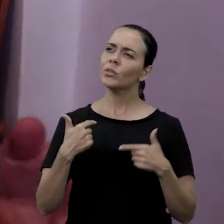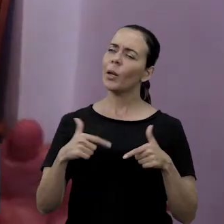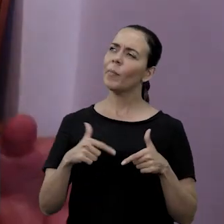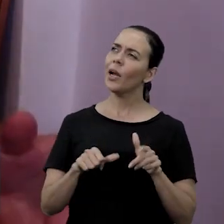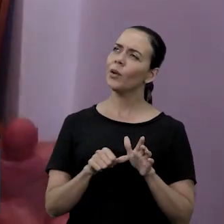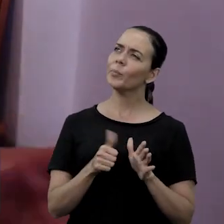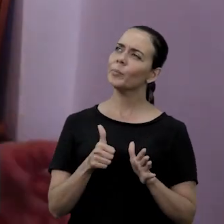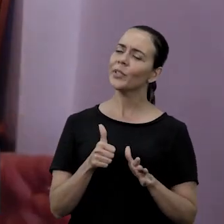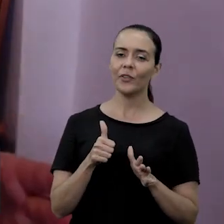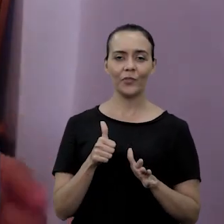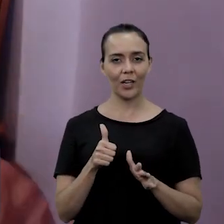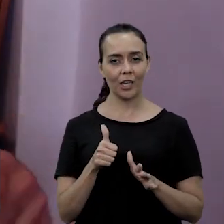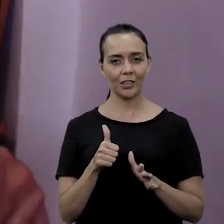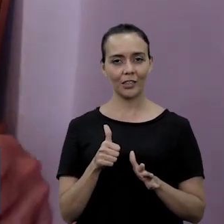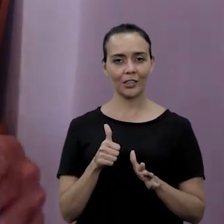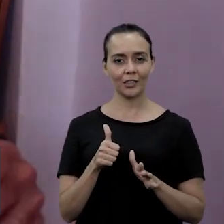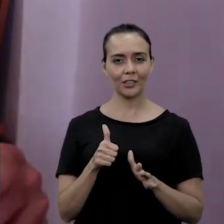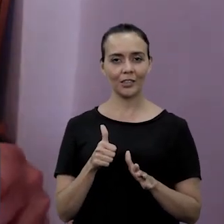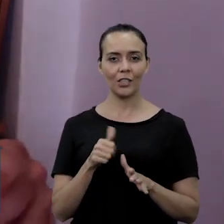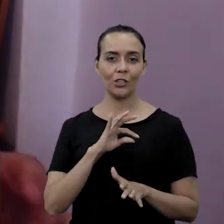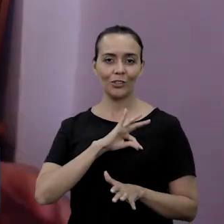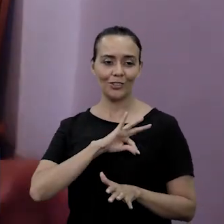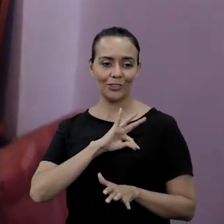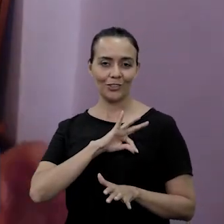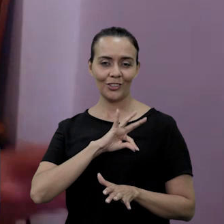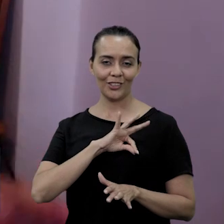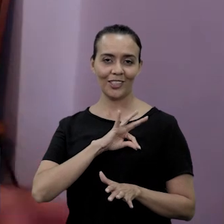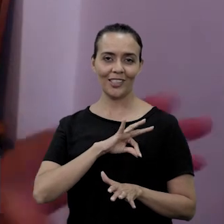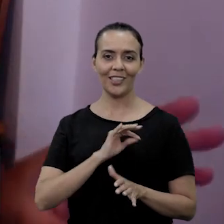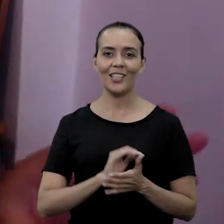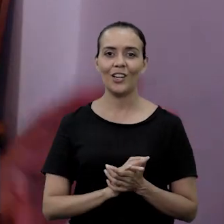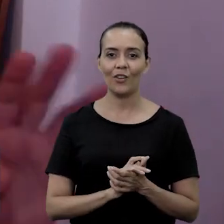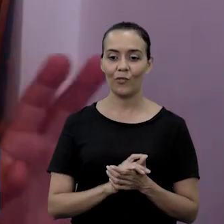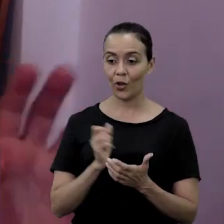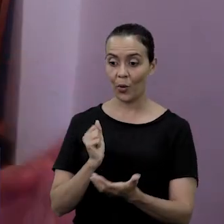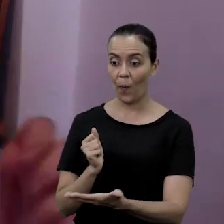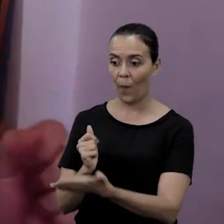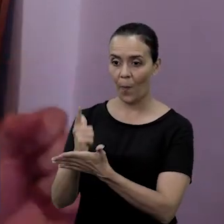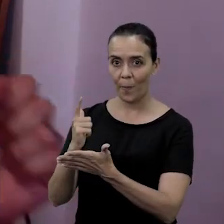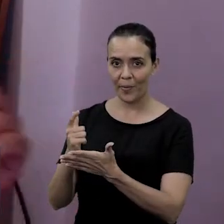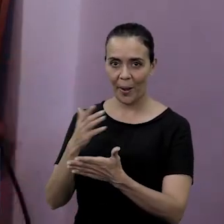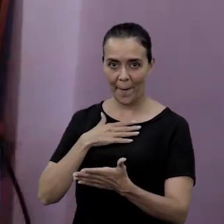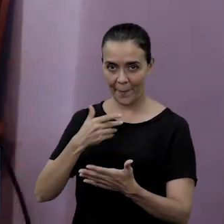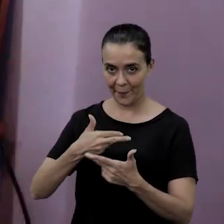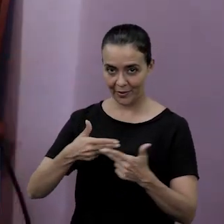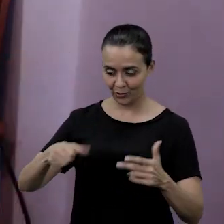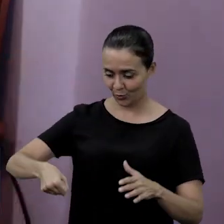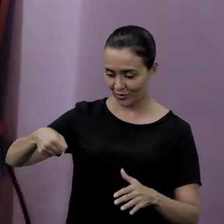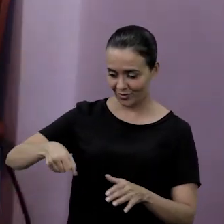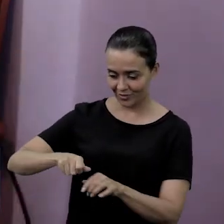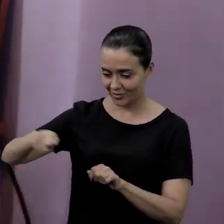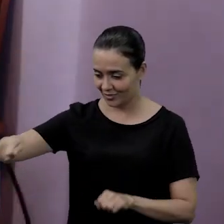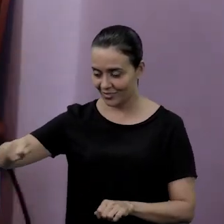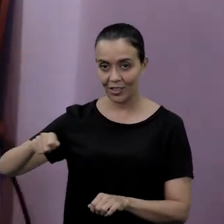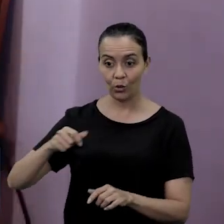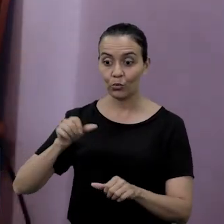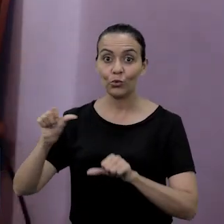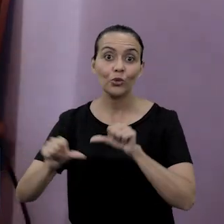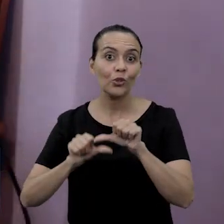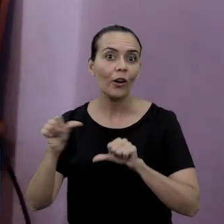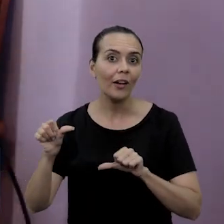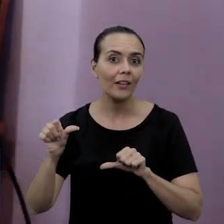trabalhos, teve um primeiro trabalho que eu fiz, o meu cachê foi o meu primeiro kit de equipamento. Eu fiz uma